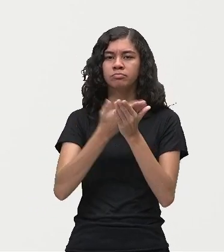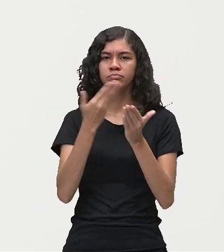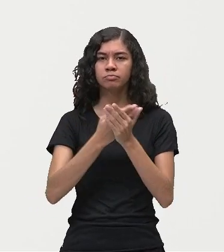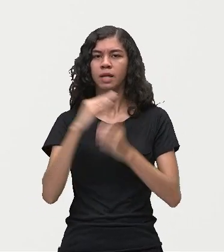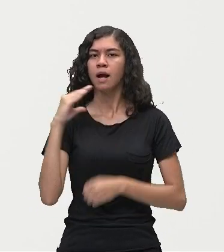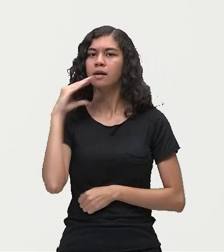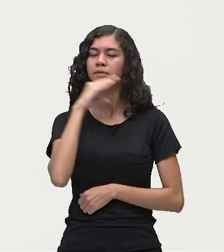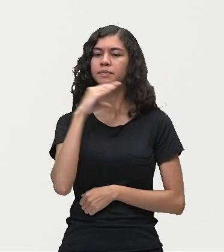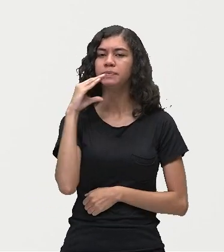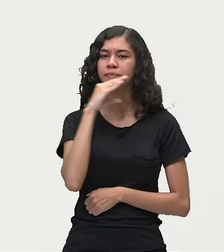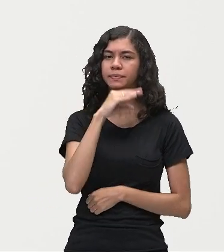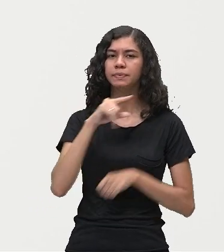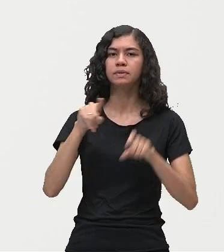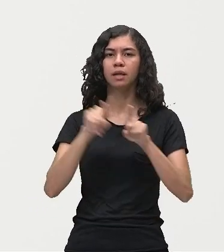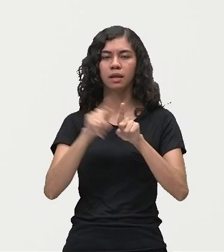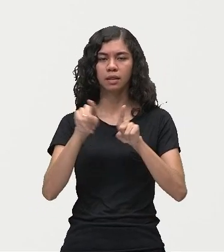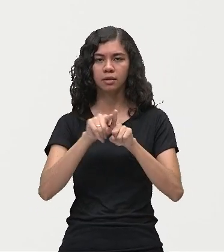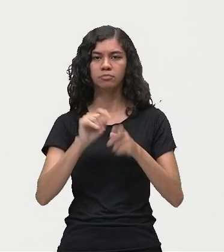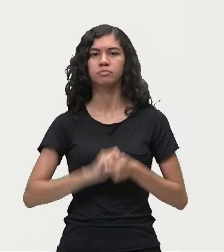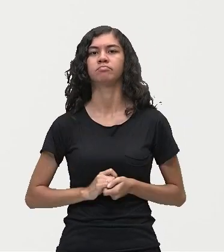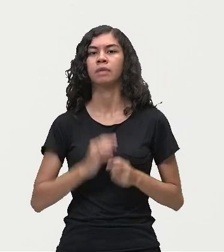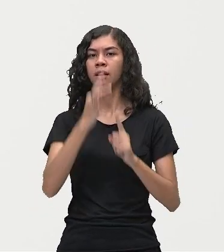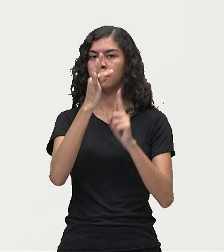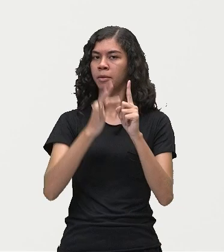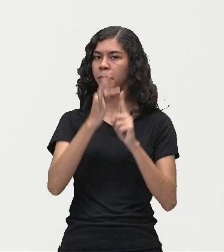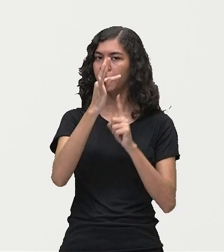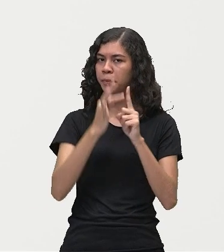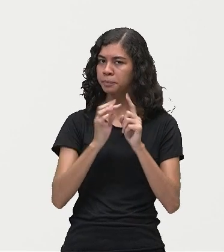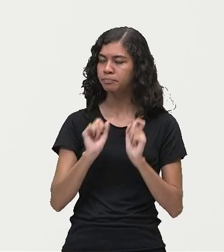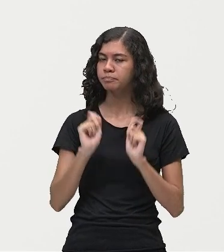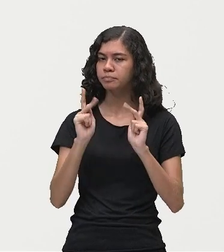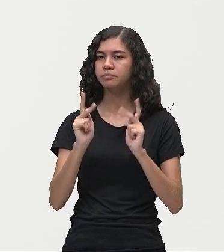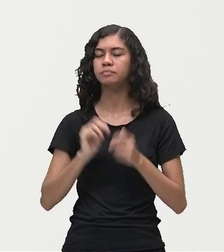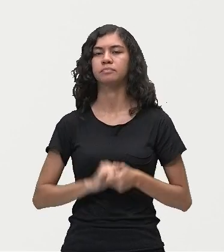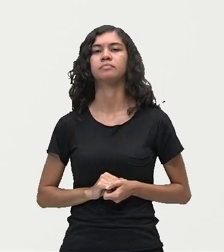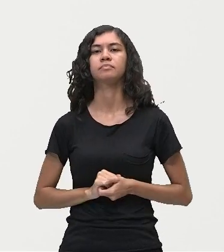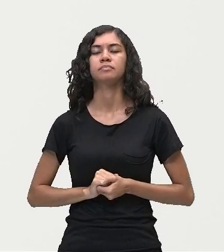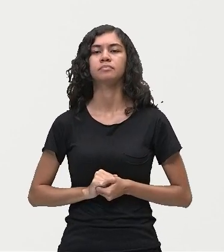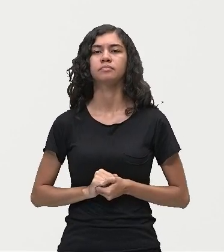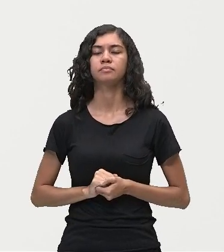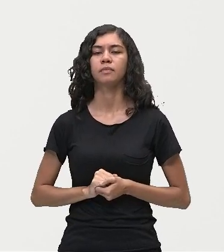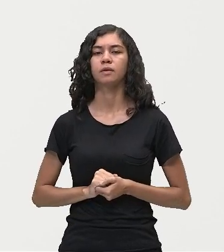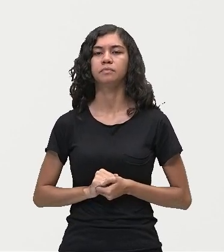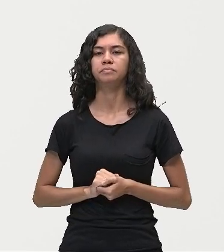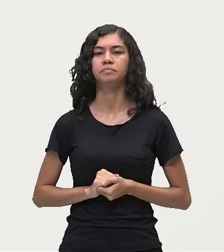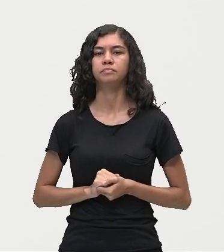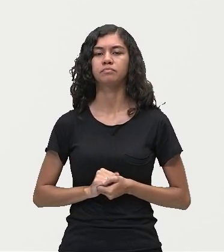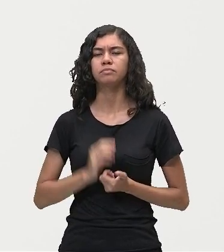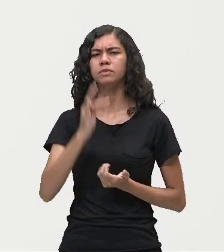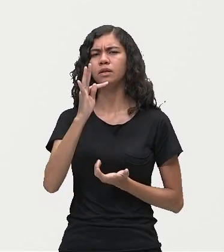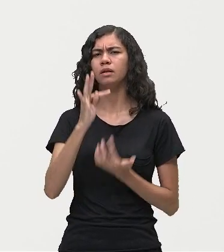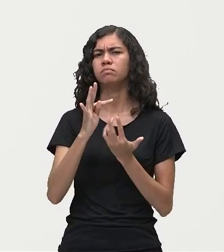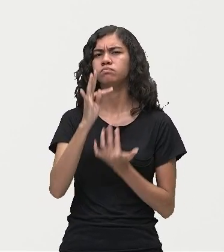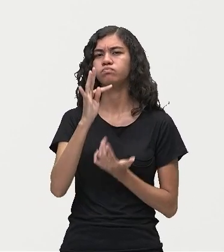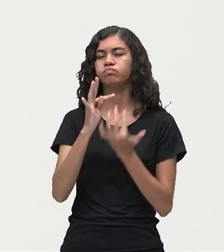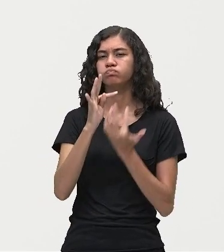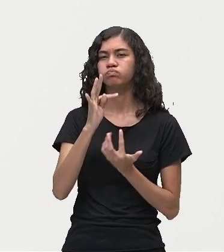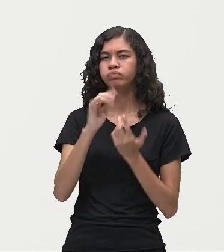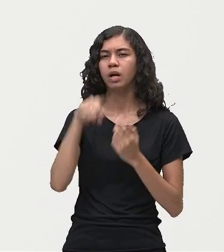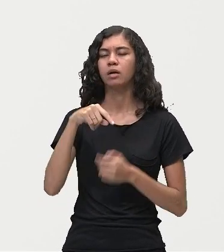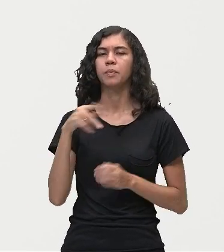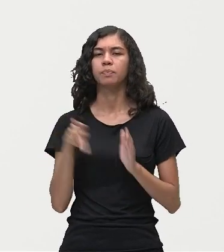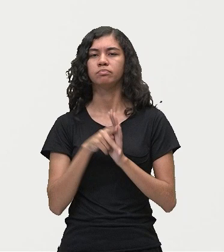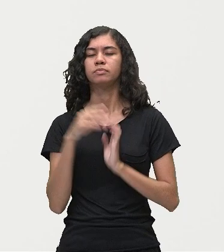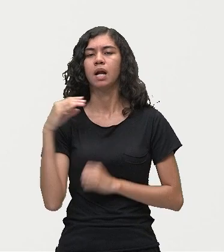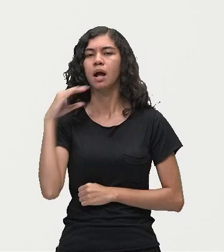calor e temperatura, tá? Termodinâmica vai estudar sobre calor e